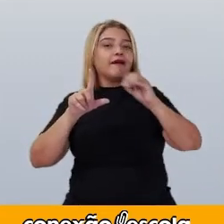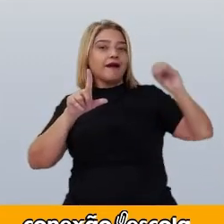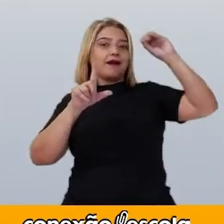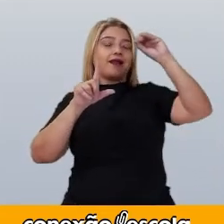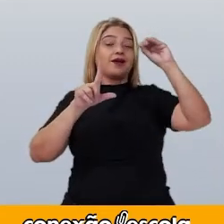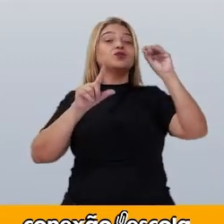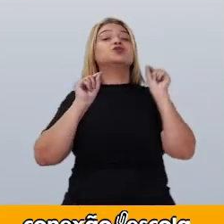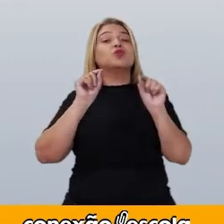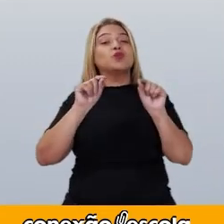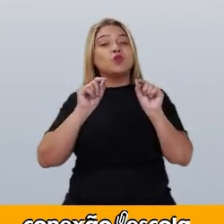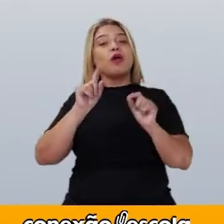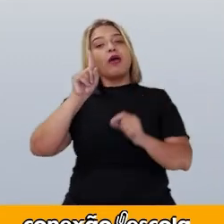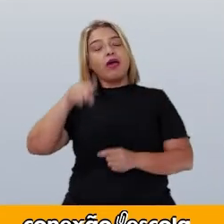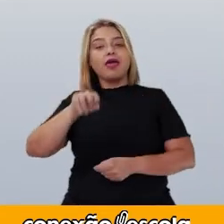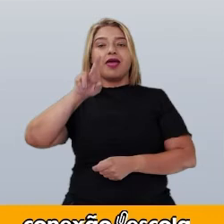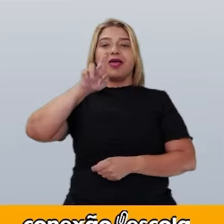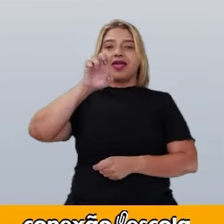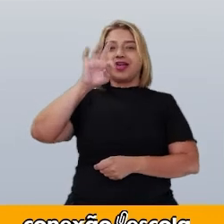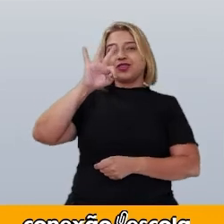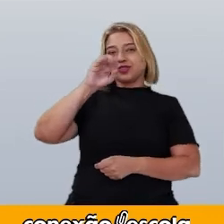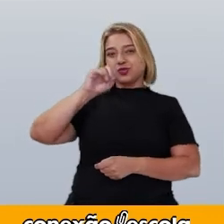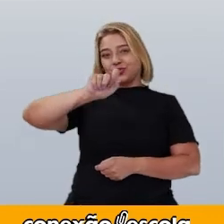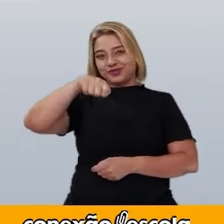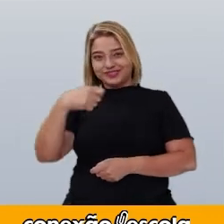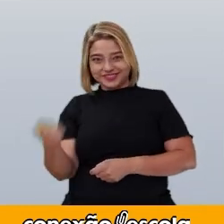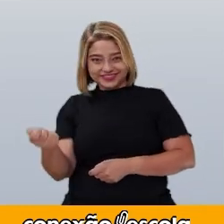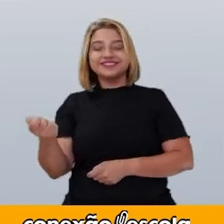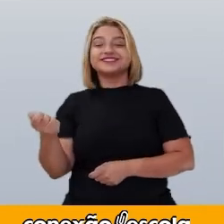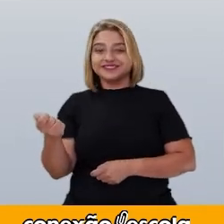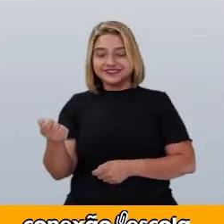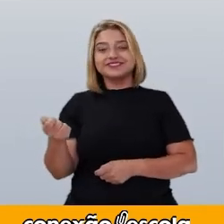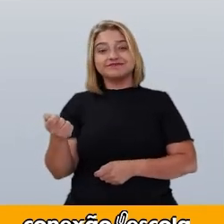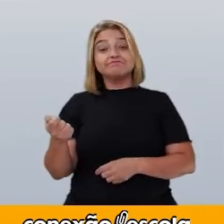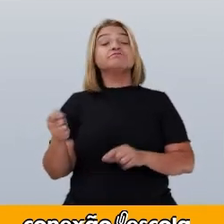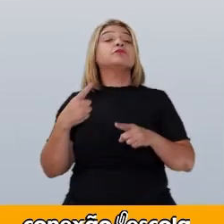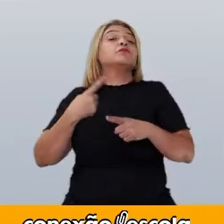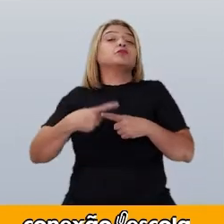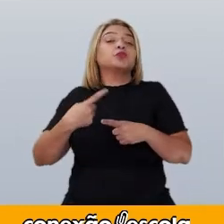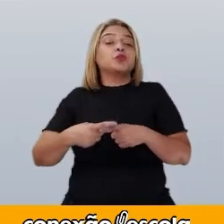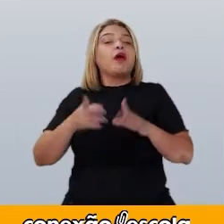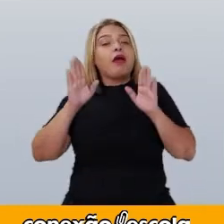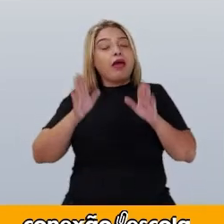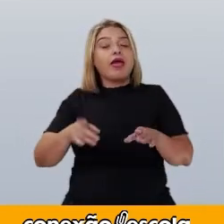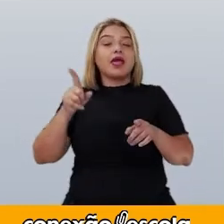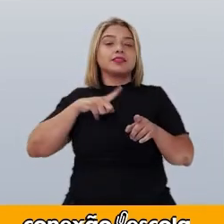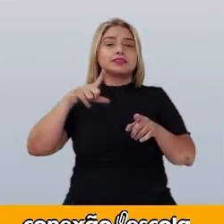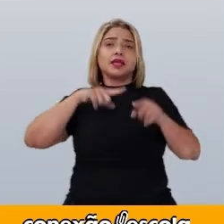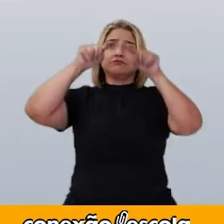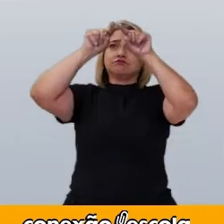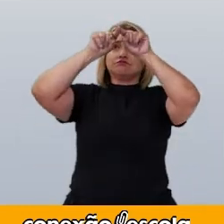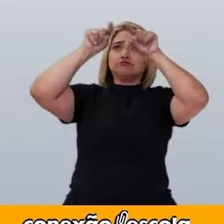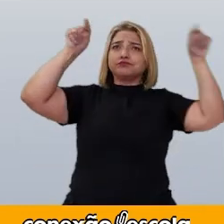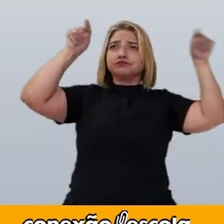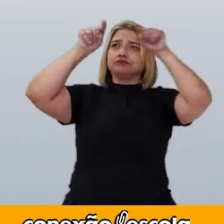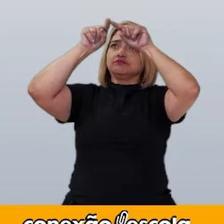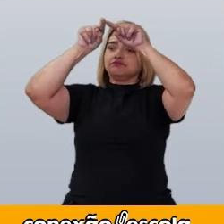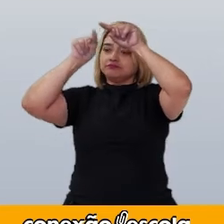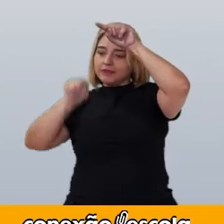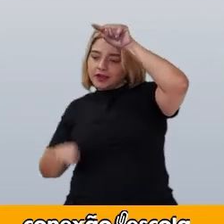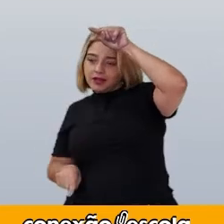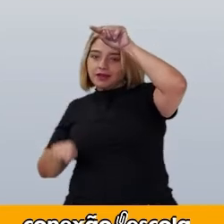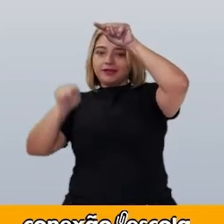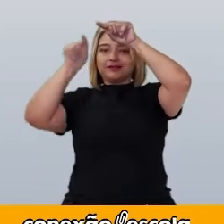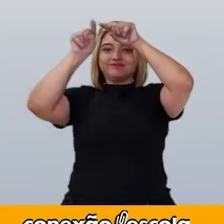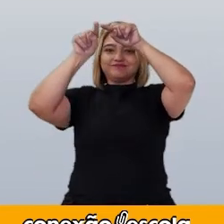comumente chamamos de ângulo reto, justamente por ele ser composto